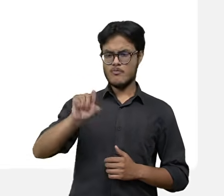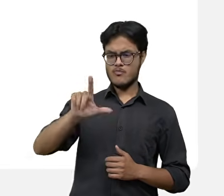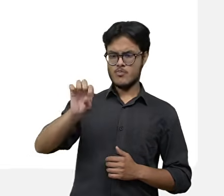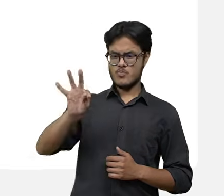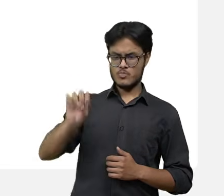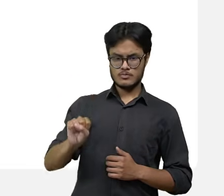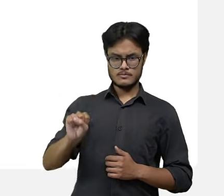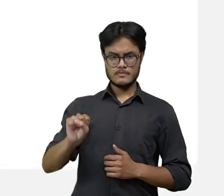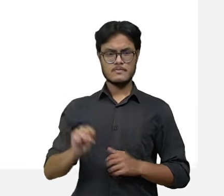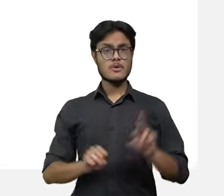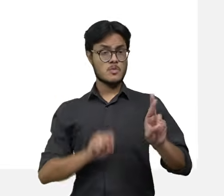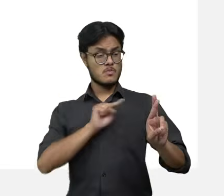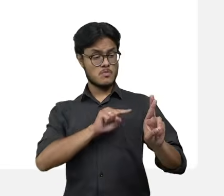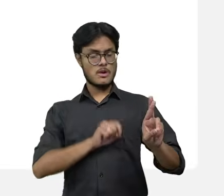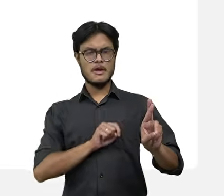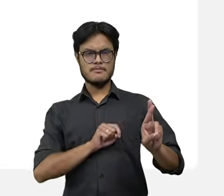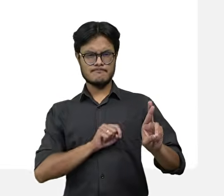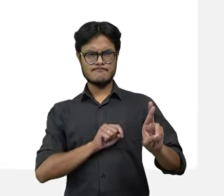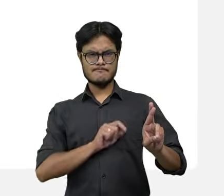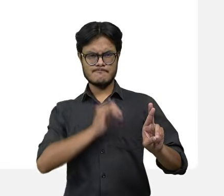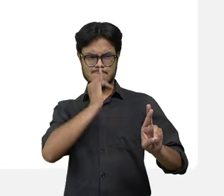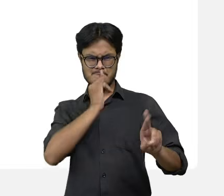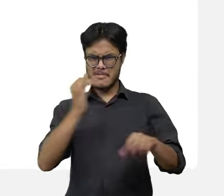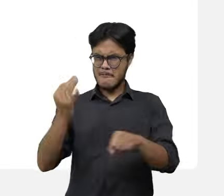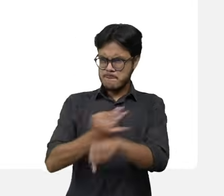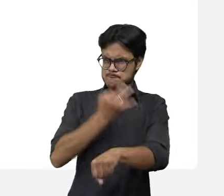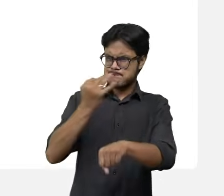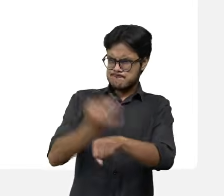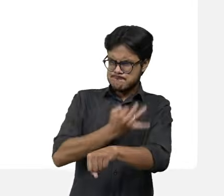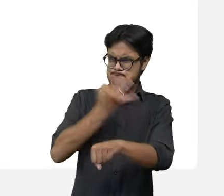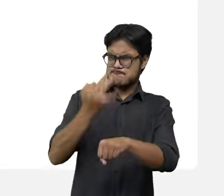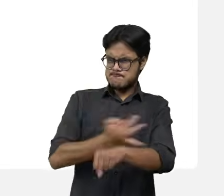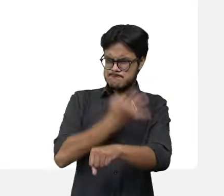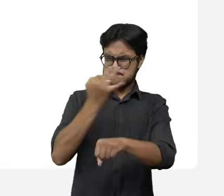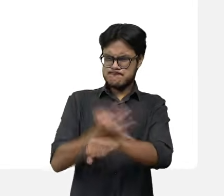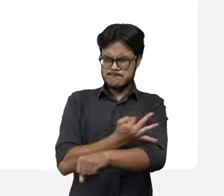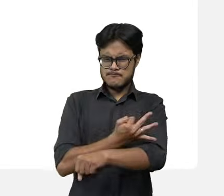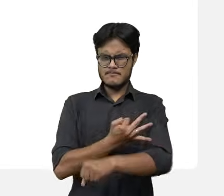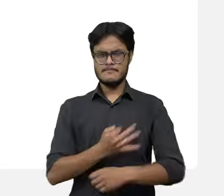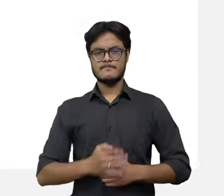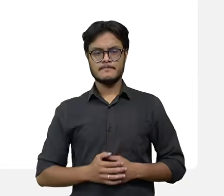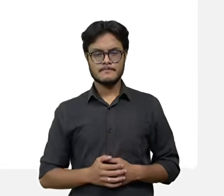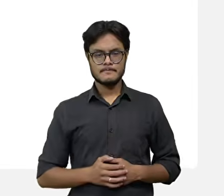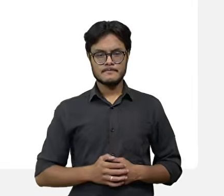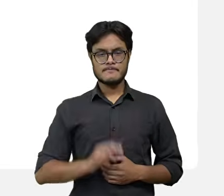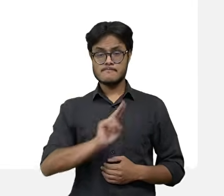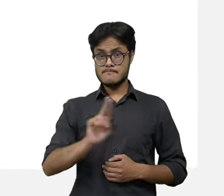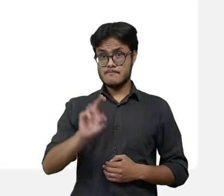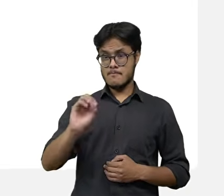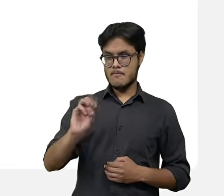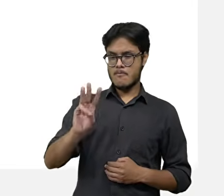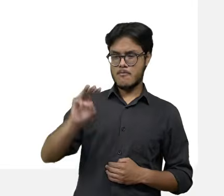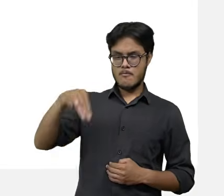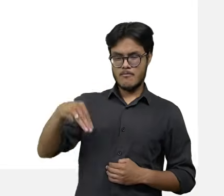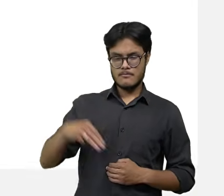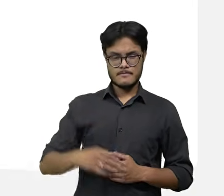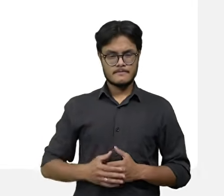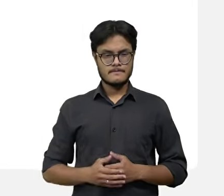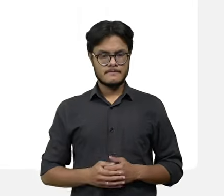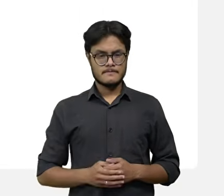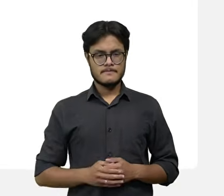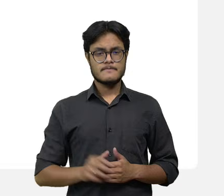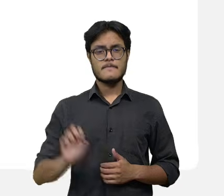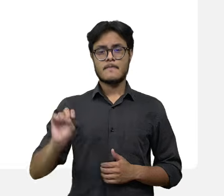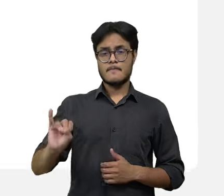é a resistência elétrica, a sua unidade é o Ohm, a última letra maiúscula do alfabeto grego. E o